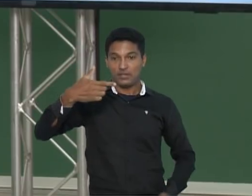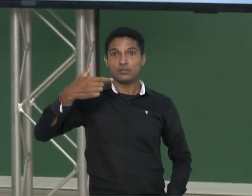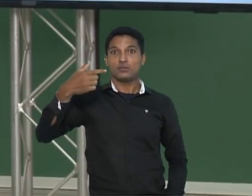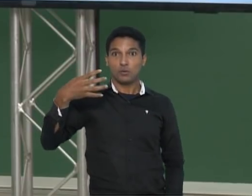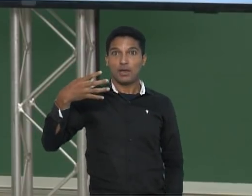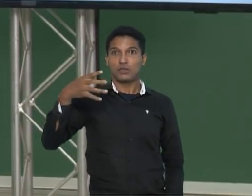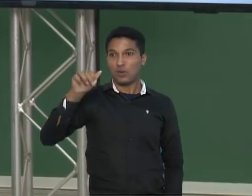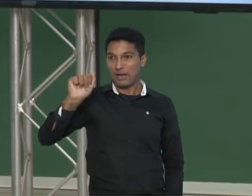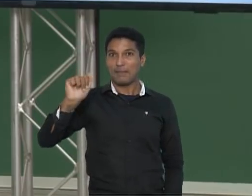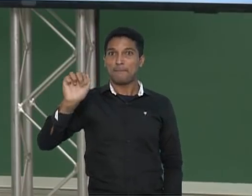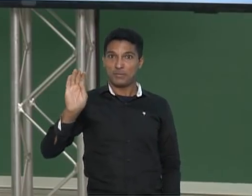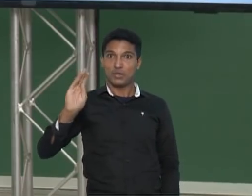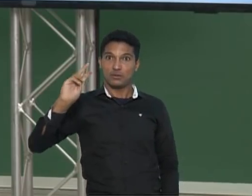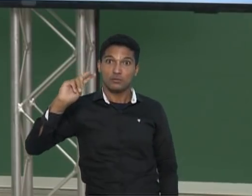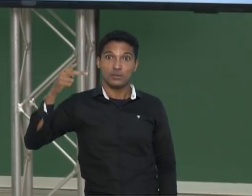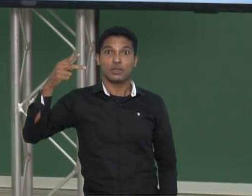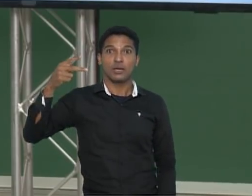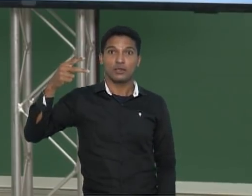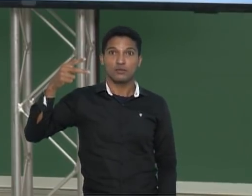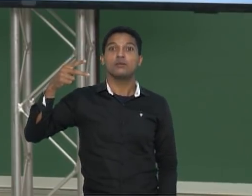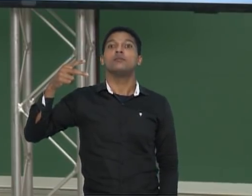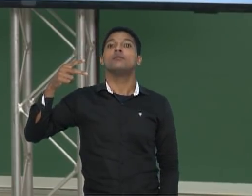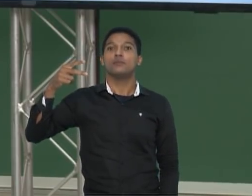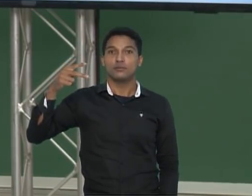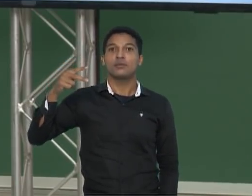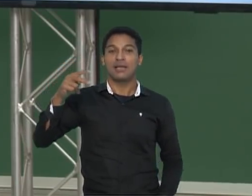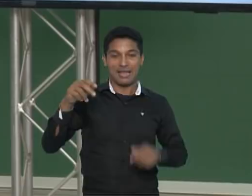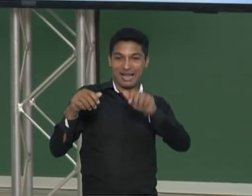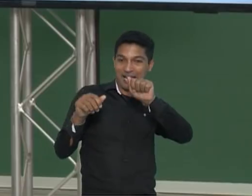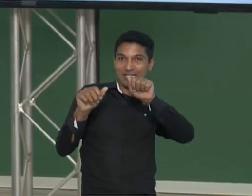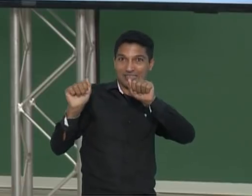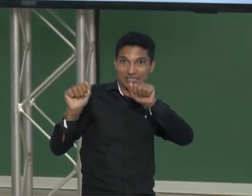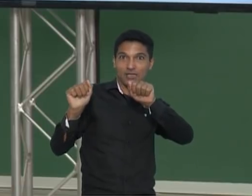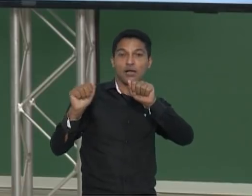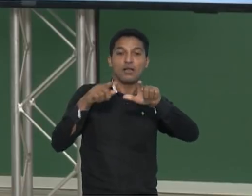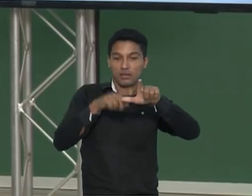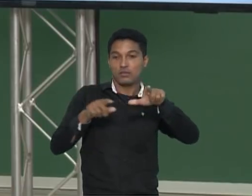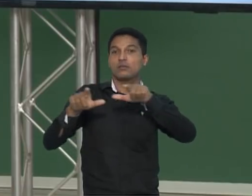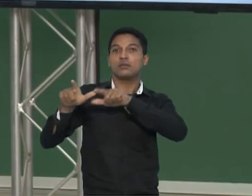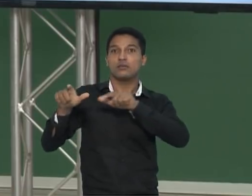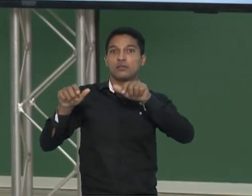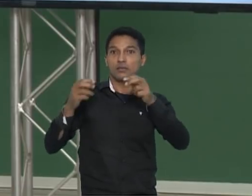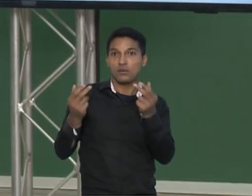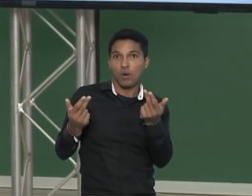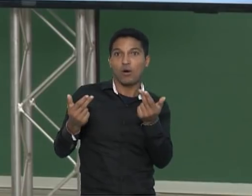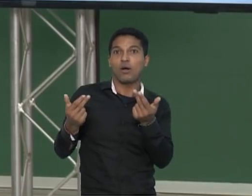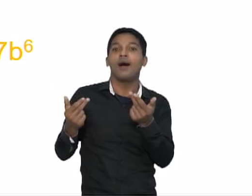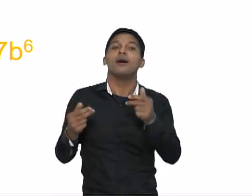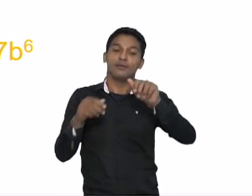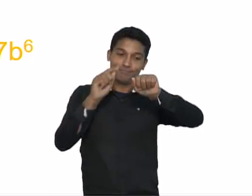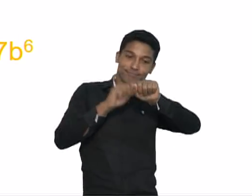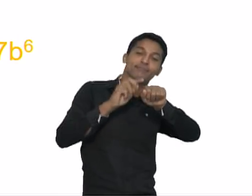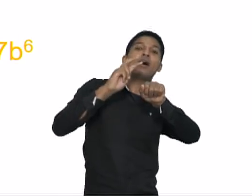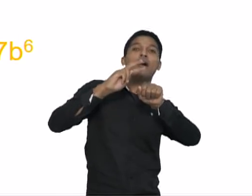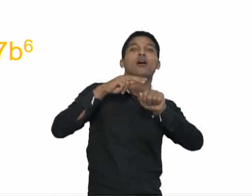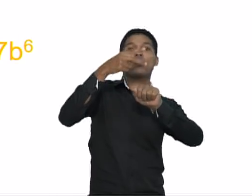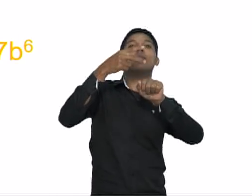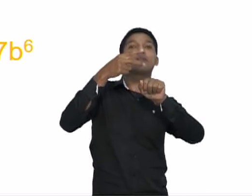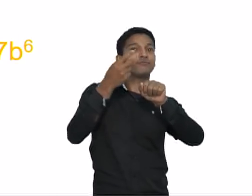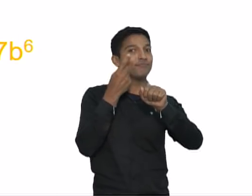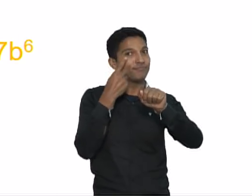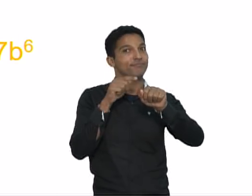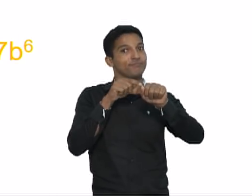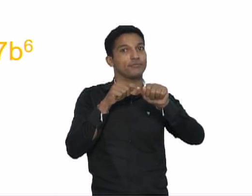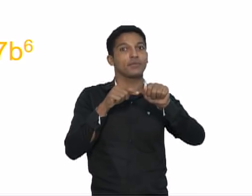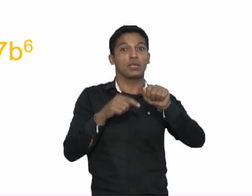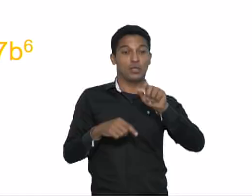24ab ao quadrado com a. O a com a são letras iguais, por isso que surgiu o a ao quadrado aqui. B